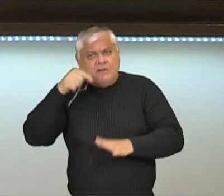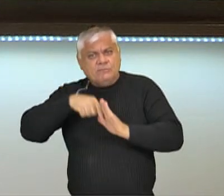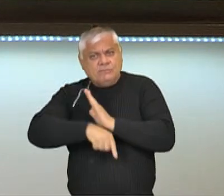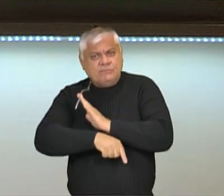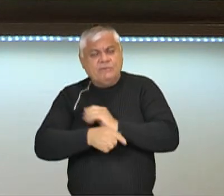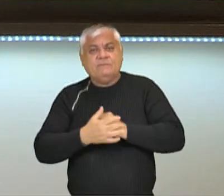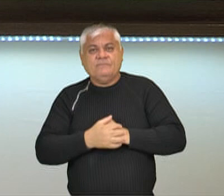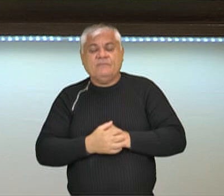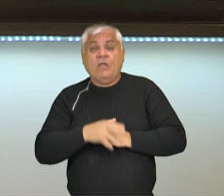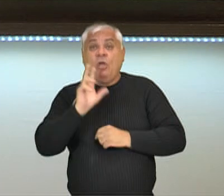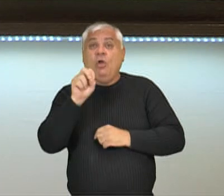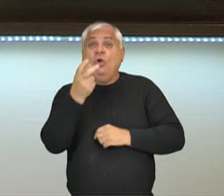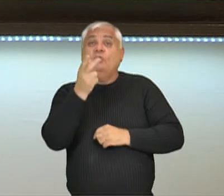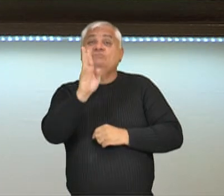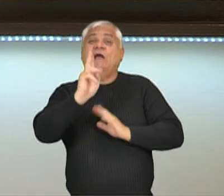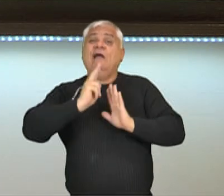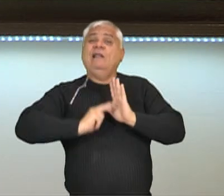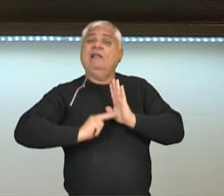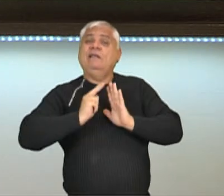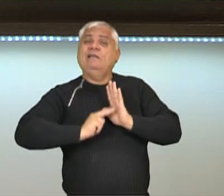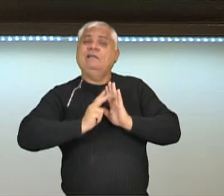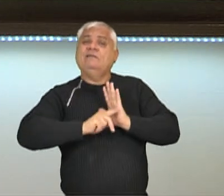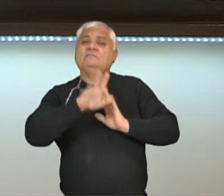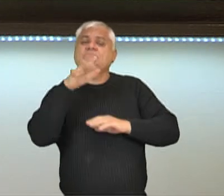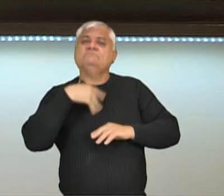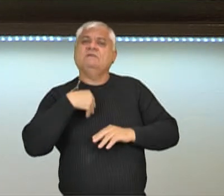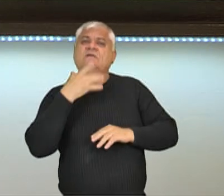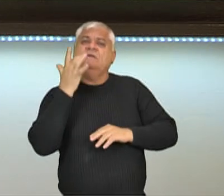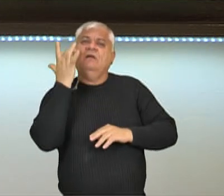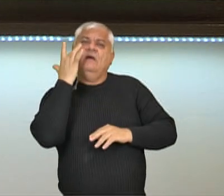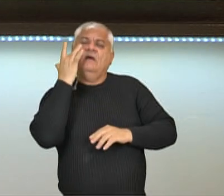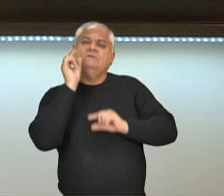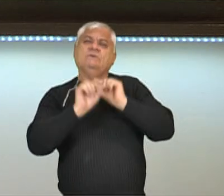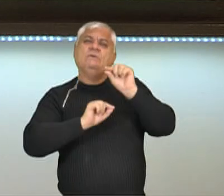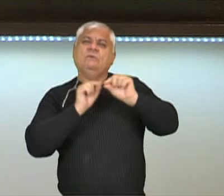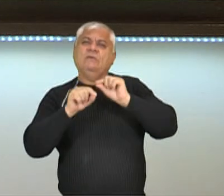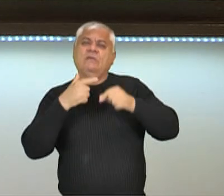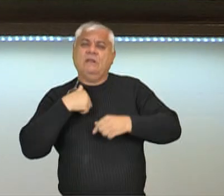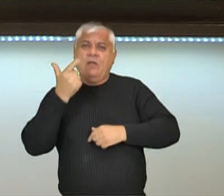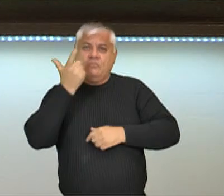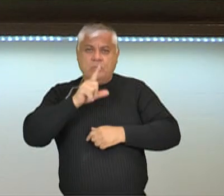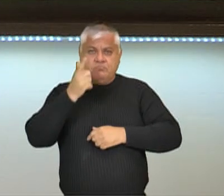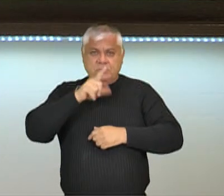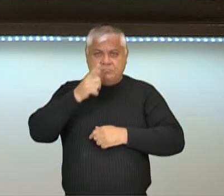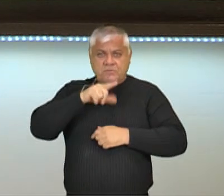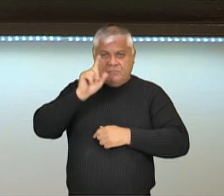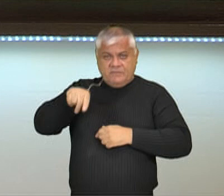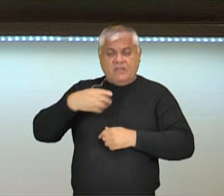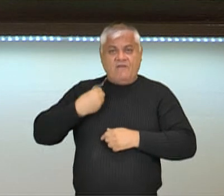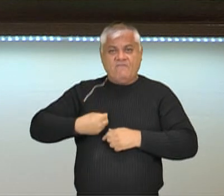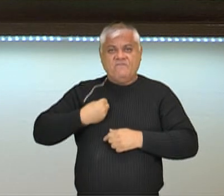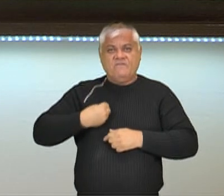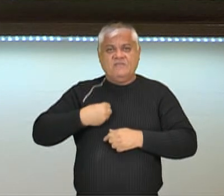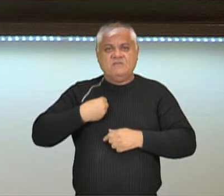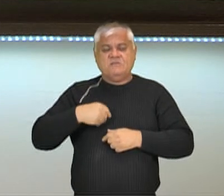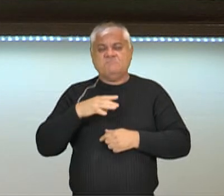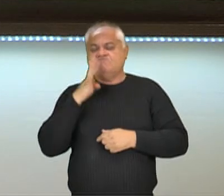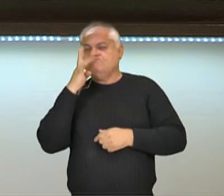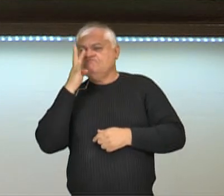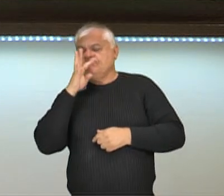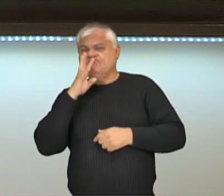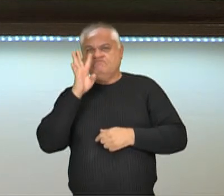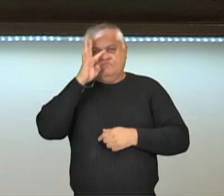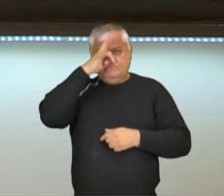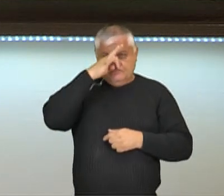Ou você já tinha lido? E daí, o que você acha? Ela conseguiu enfrentar bem as situações vividas naquele momento tão